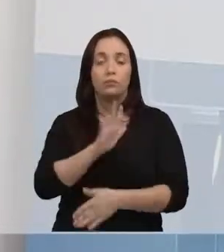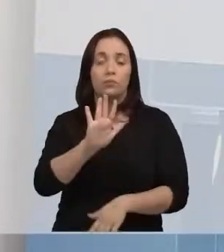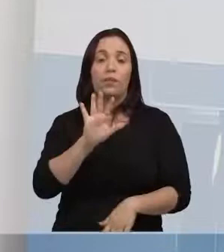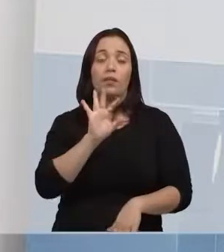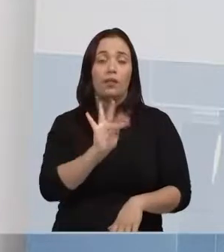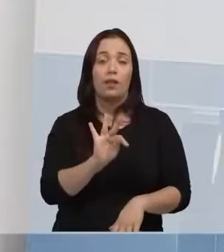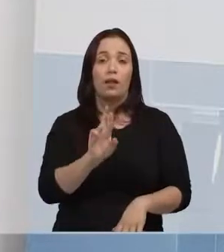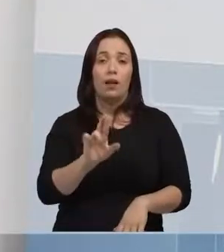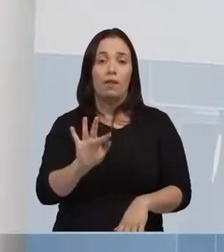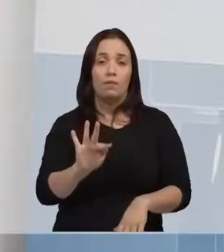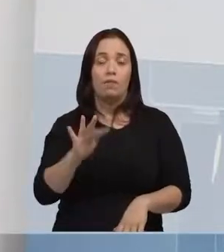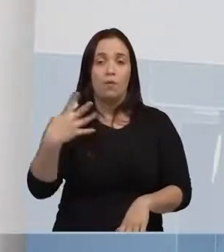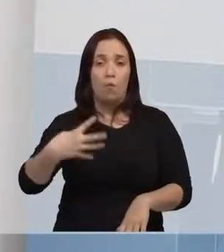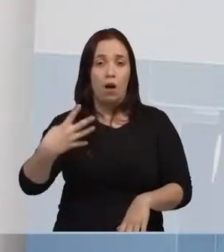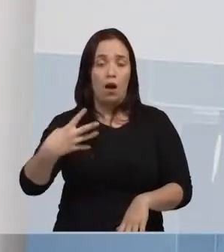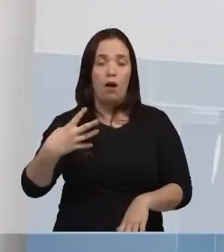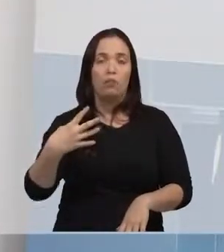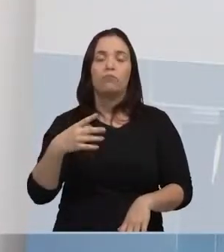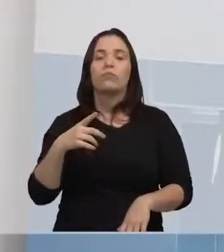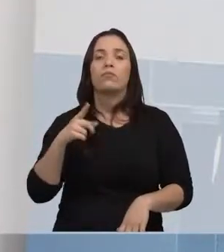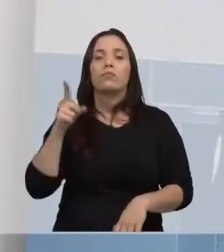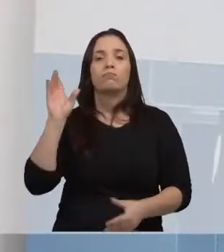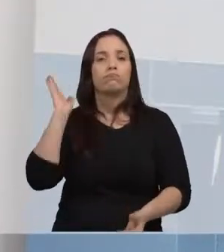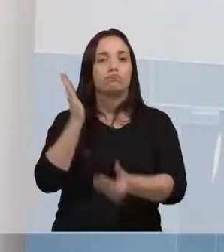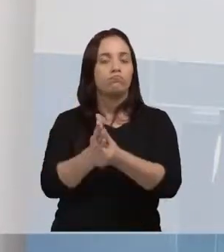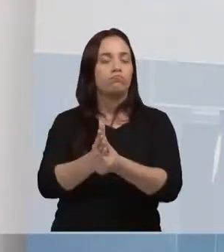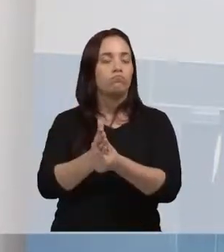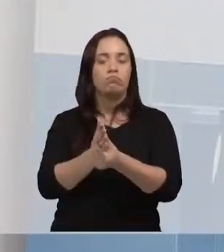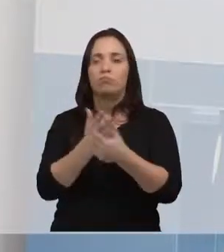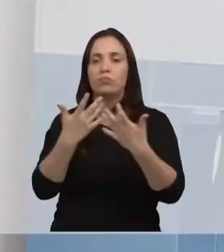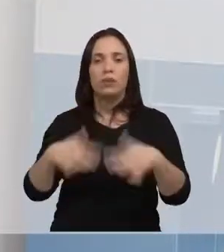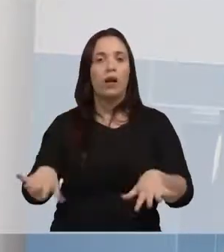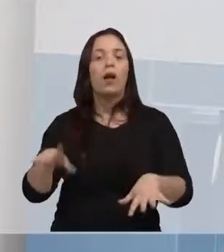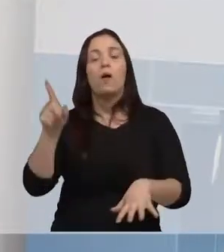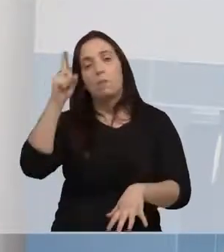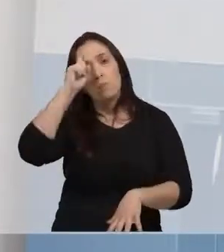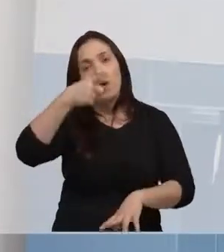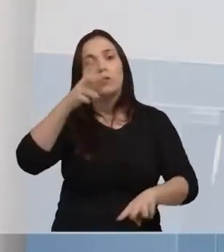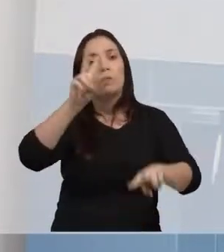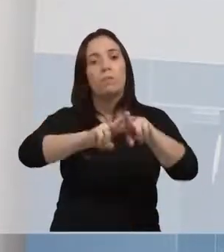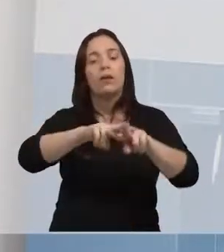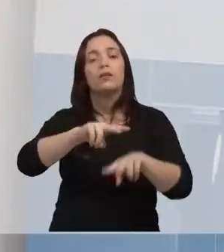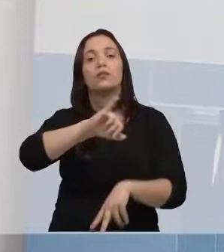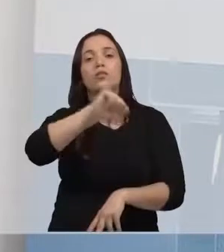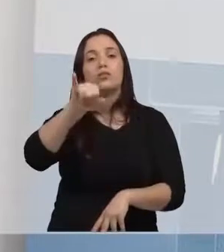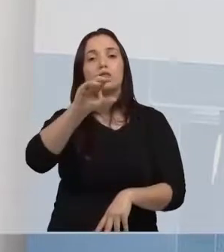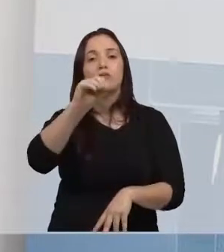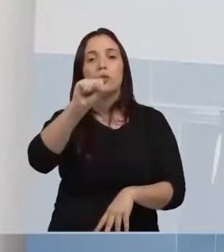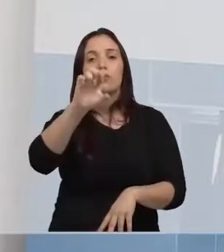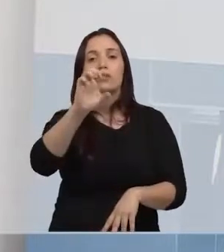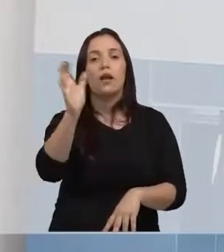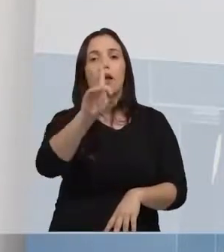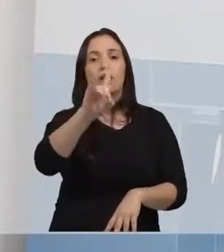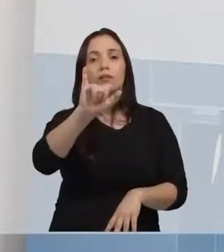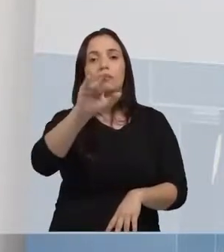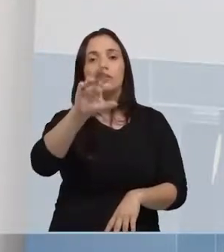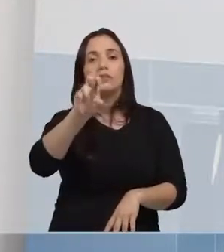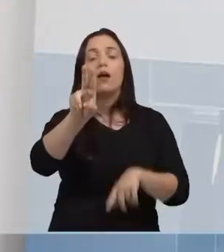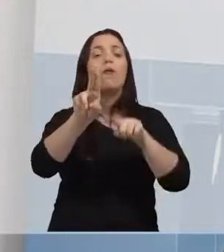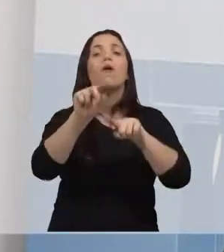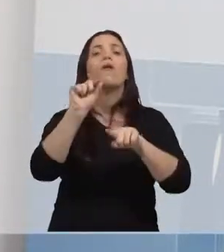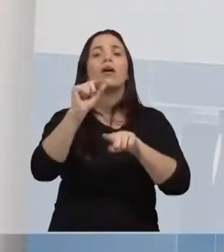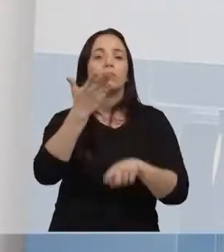TRF4 rejeita o último recurso e autoriza a prisão do Zé Disseu. Então o Zé Disseu, que era a figura principal amiga do presidente